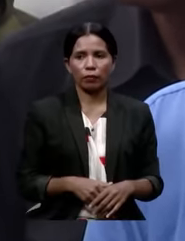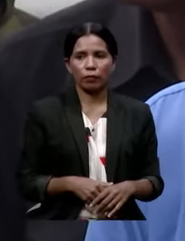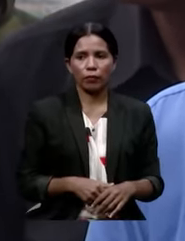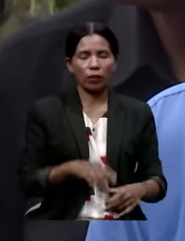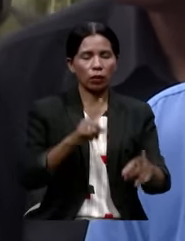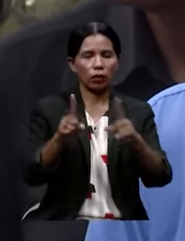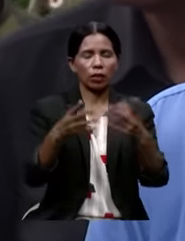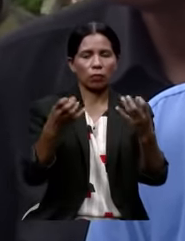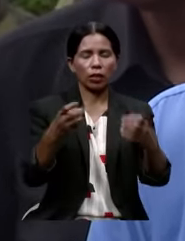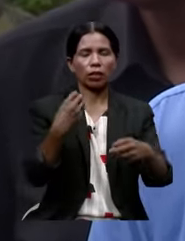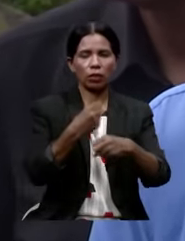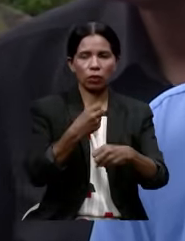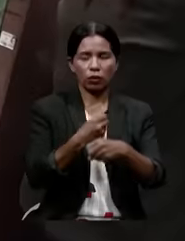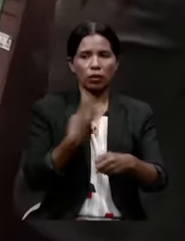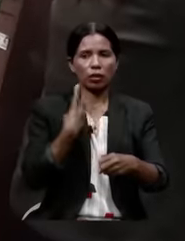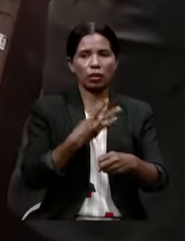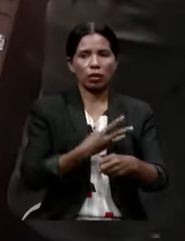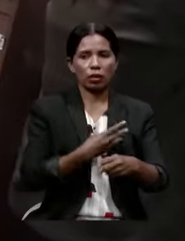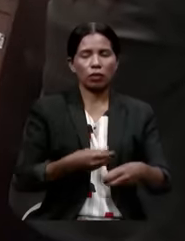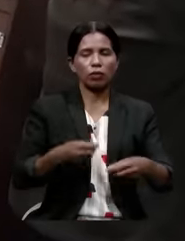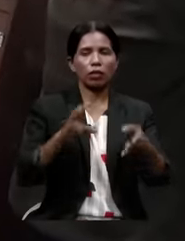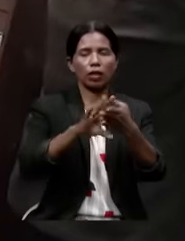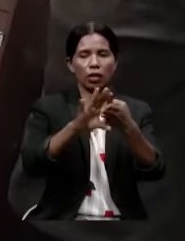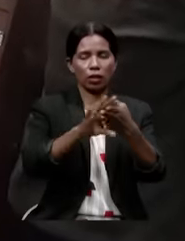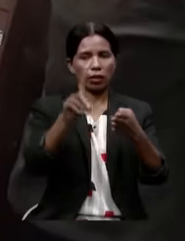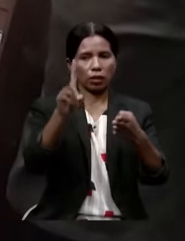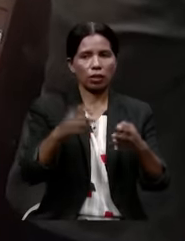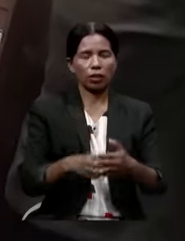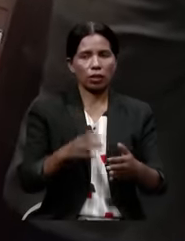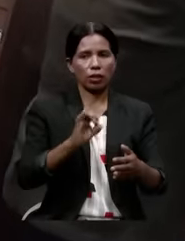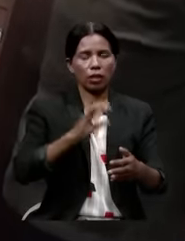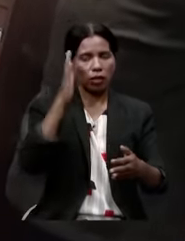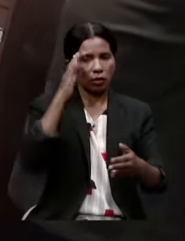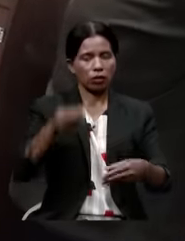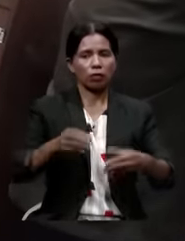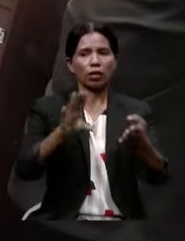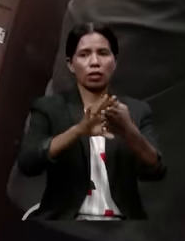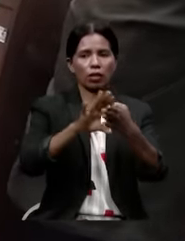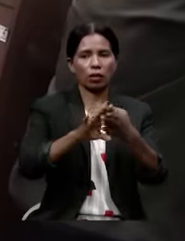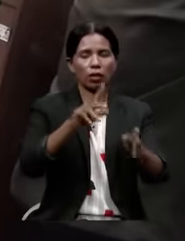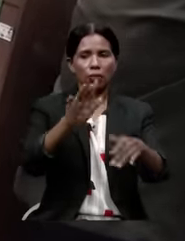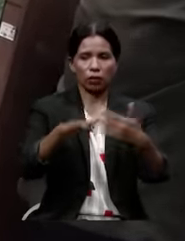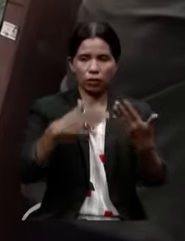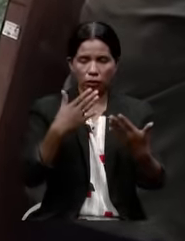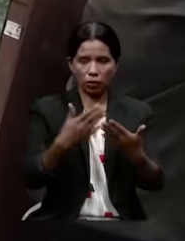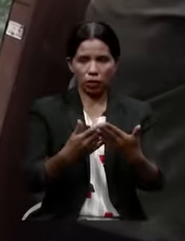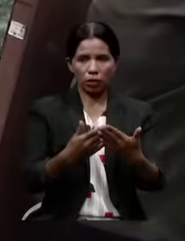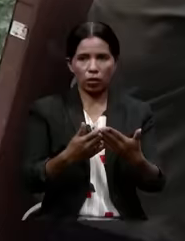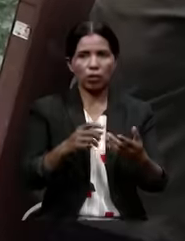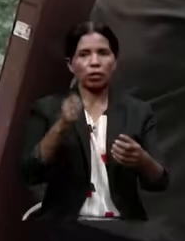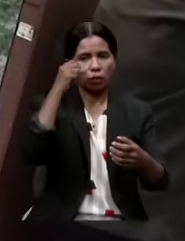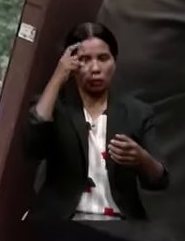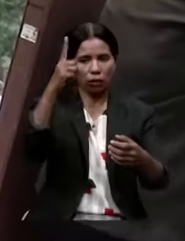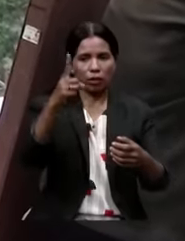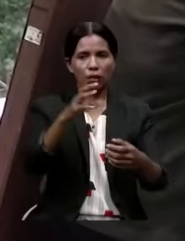colhe a barra, tos, então ele saiu notificação. Ele não ainda saiu notificação, né? Mas ele se rene, ele tinha mal que se compreende,